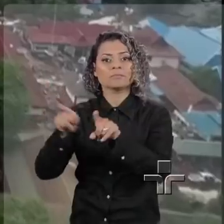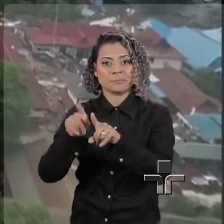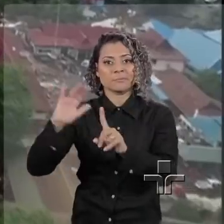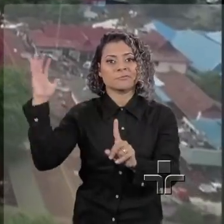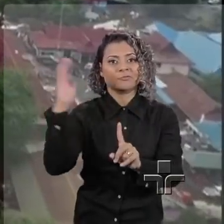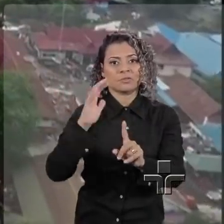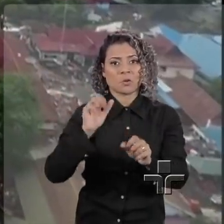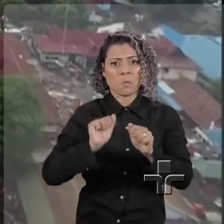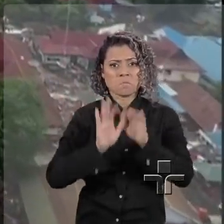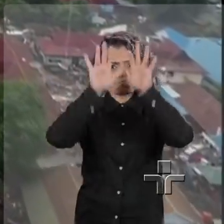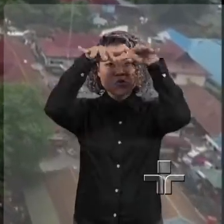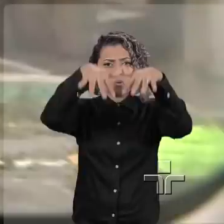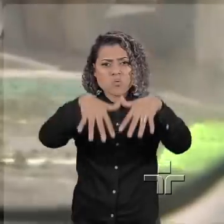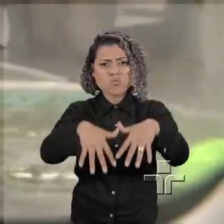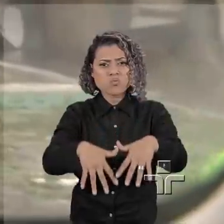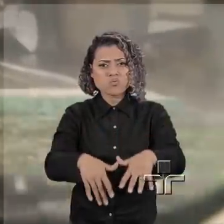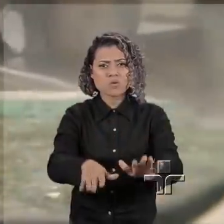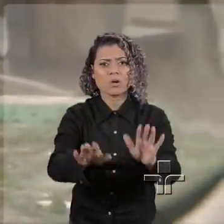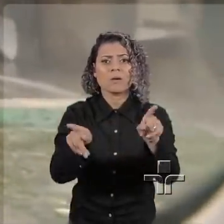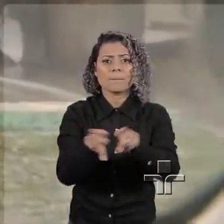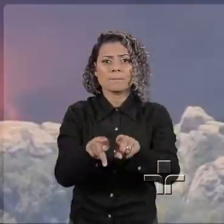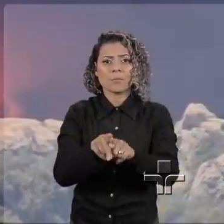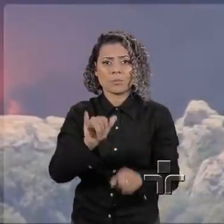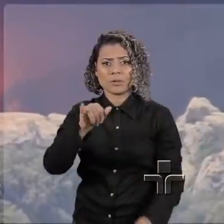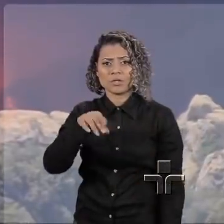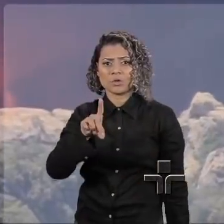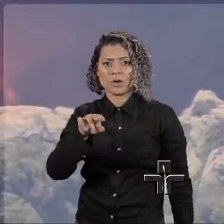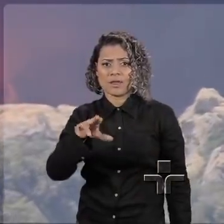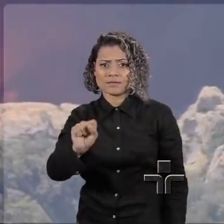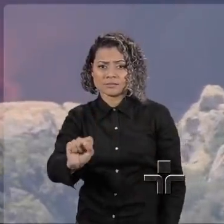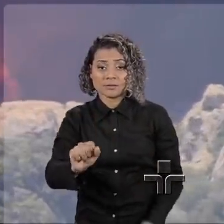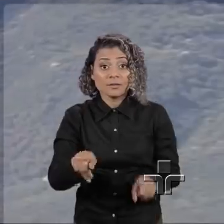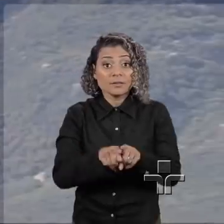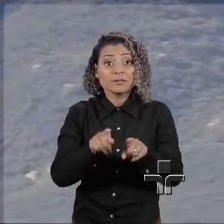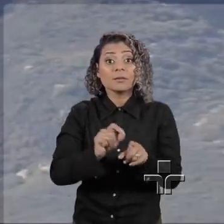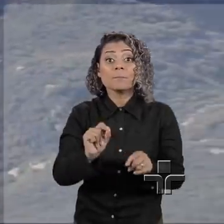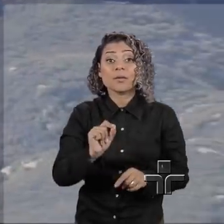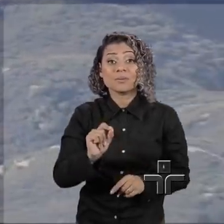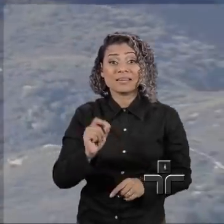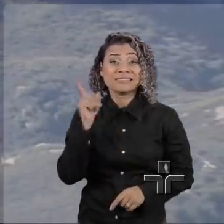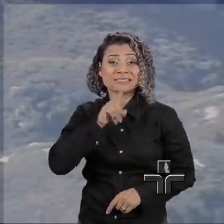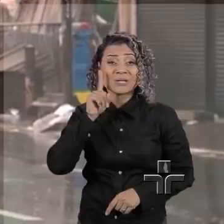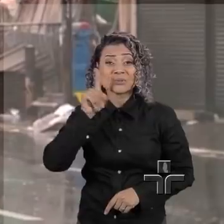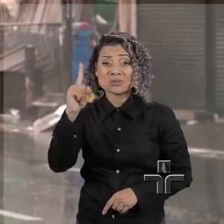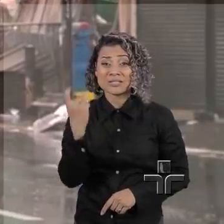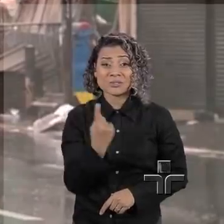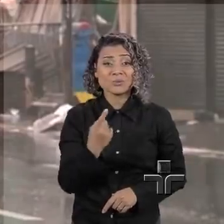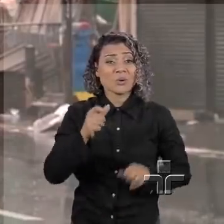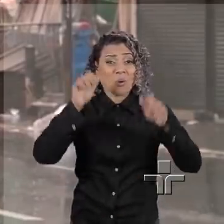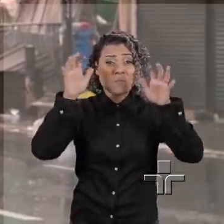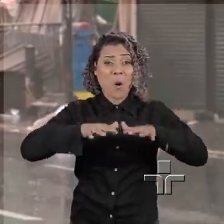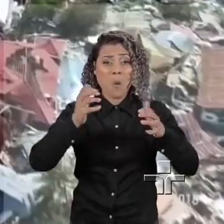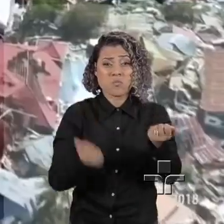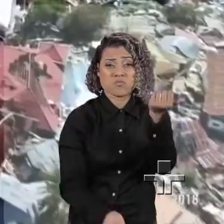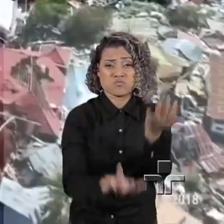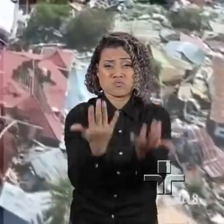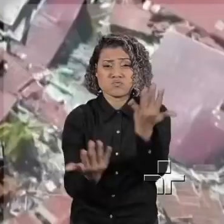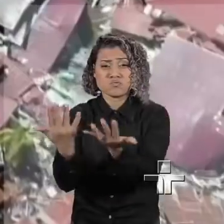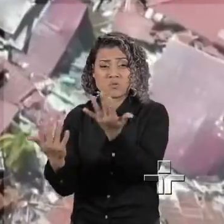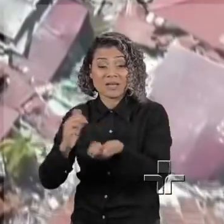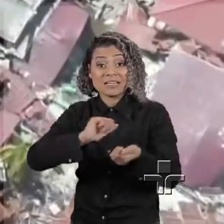marcas. Tsunami na Indonésia, furacões e incêndios históricos nos Estados Unidos. Cidades inteiras